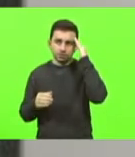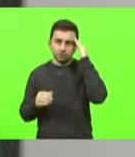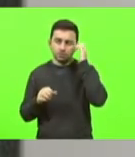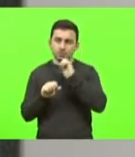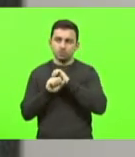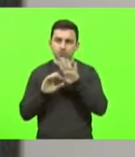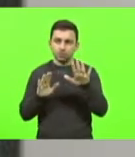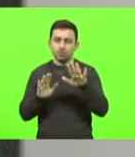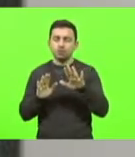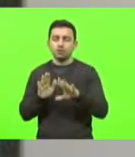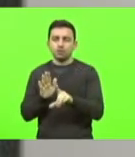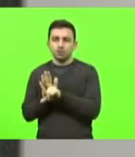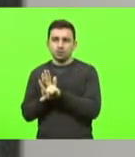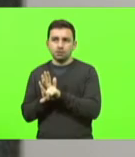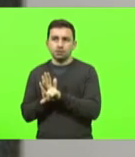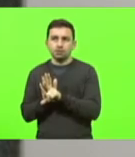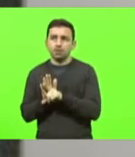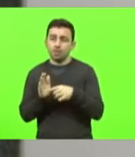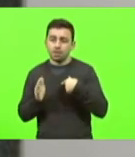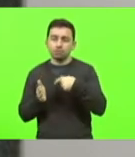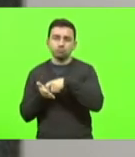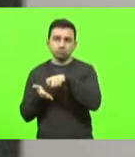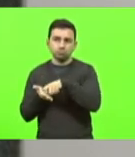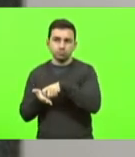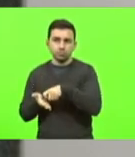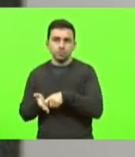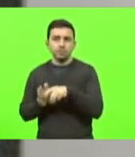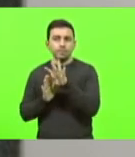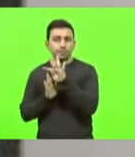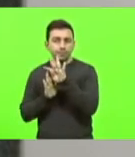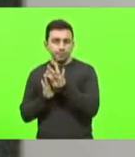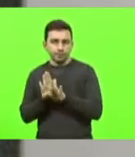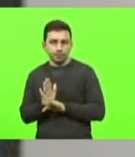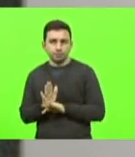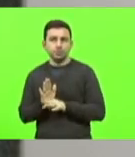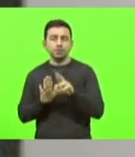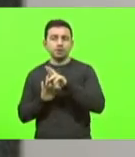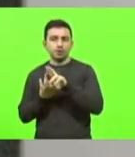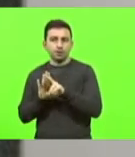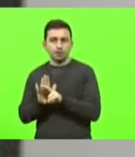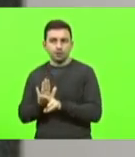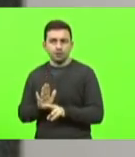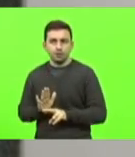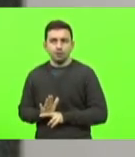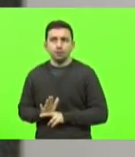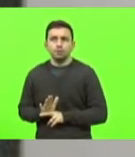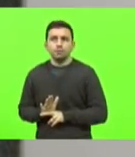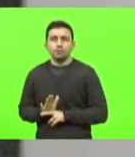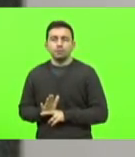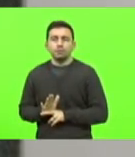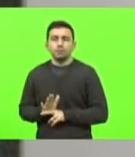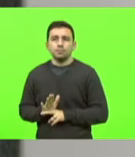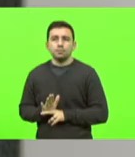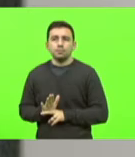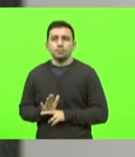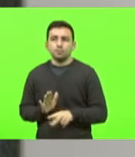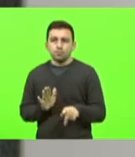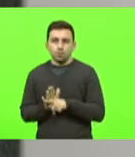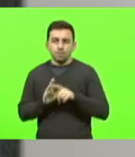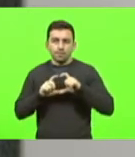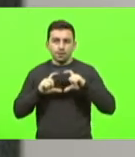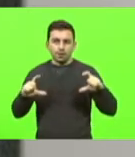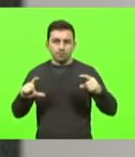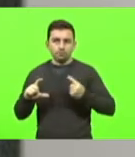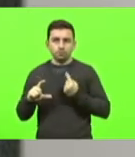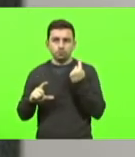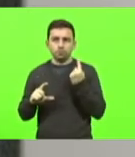legislativa, transcrevo textualmente o dispositivo normativo que se pretende acrescentar ao parágrafo único do